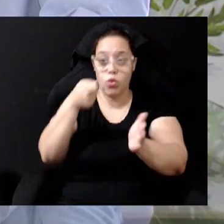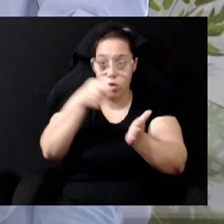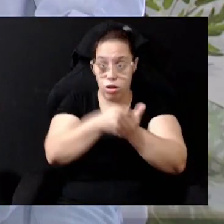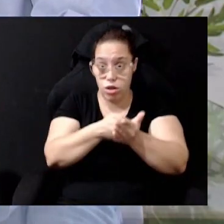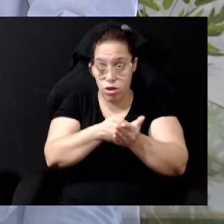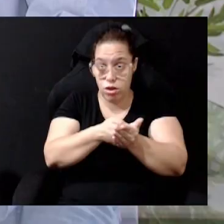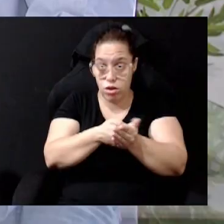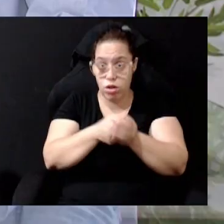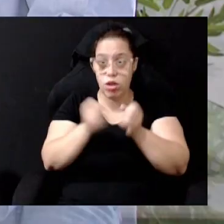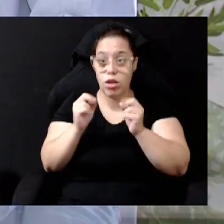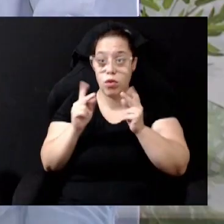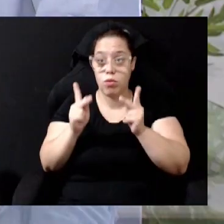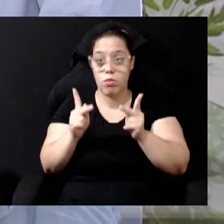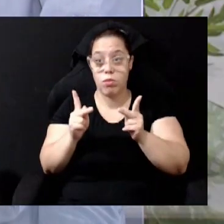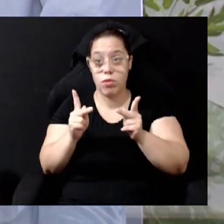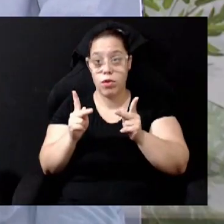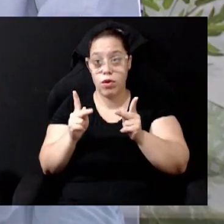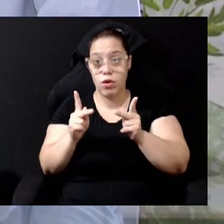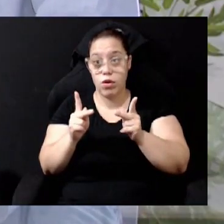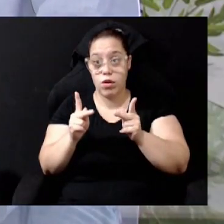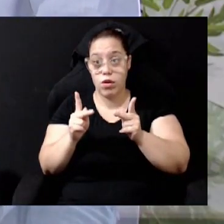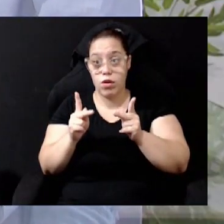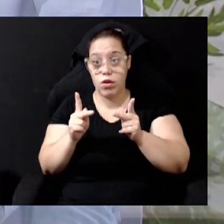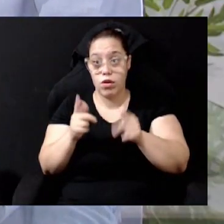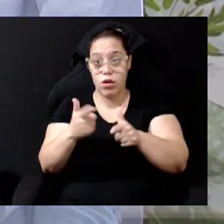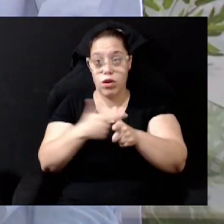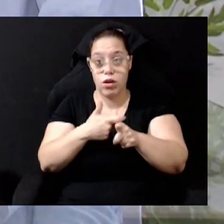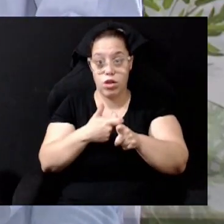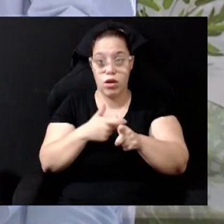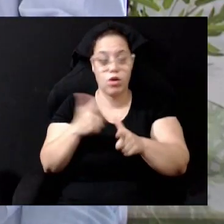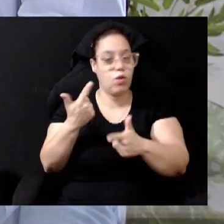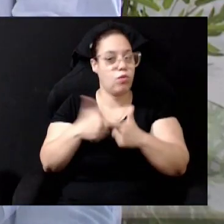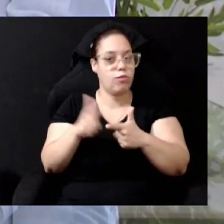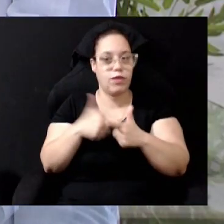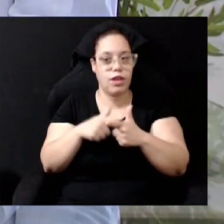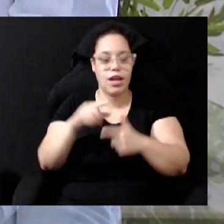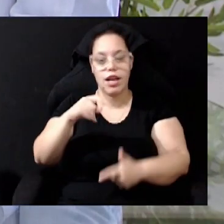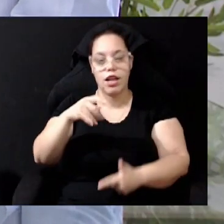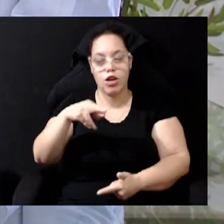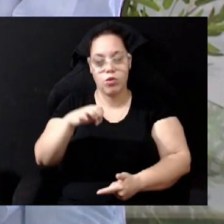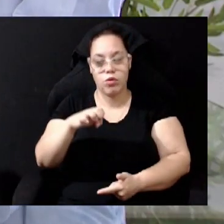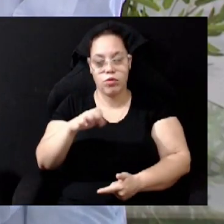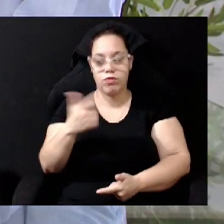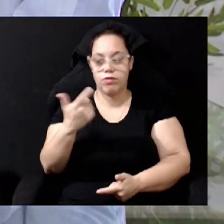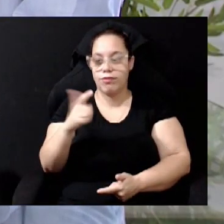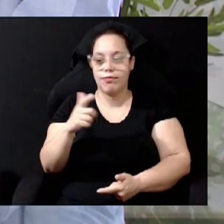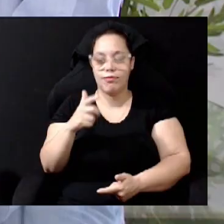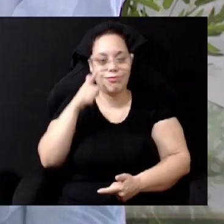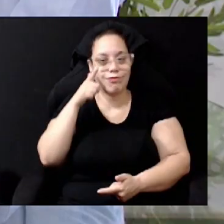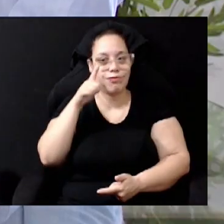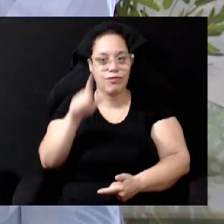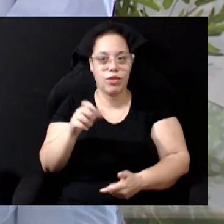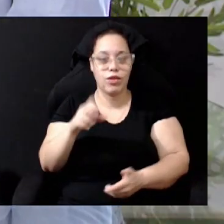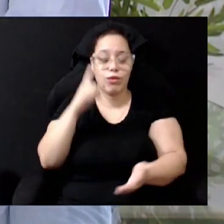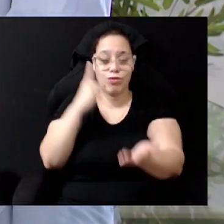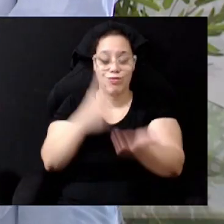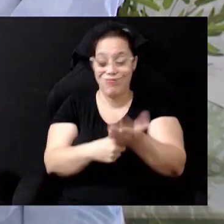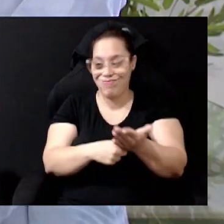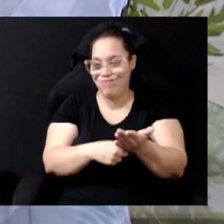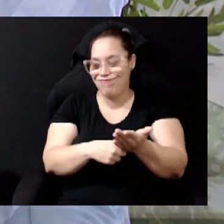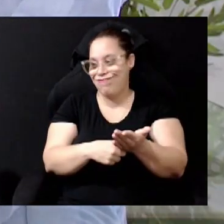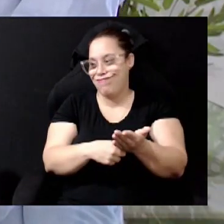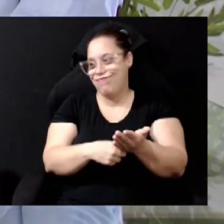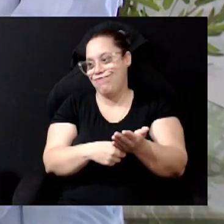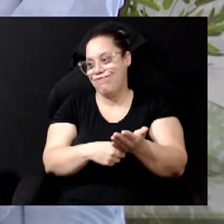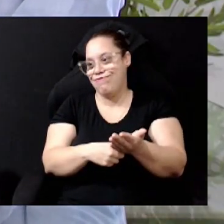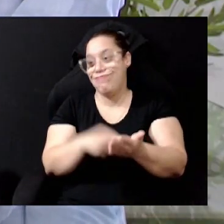bem. Então, assim, estar endividado não é o problema é a inadimplência. A pessoa já não consegue honrar os seus compromissos. Nesse caso,